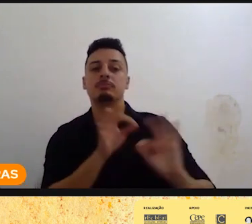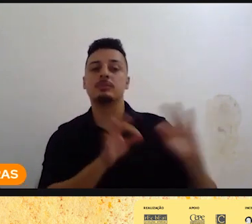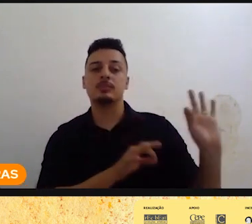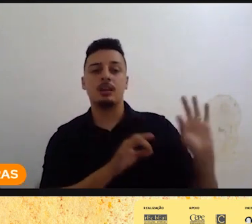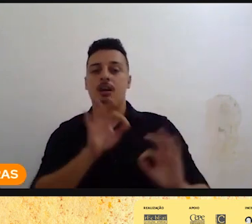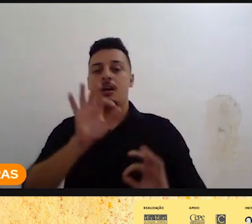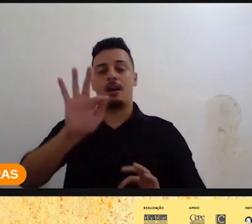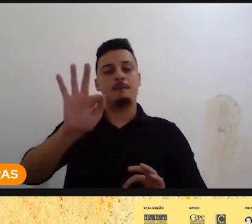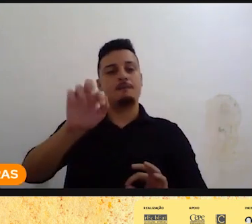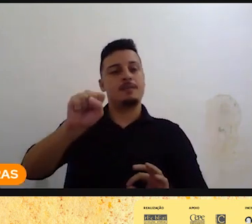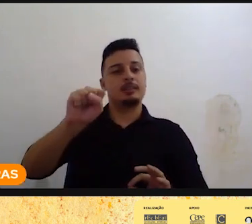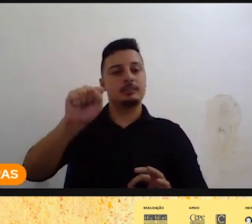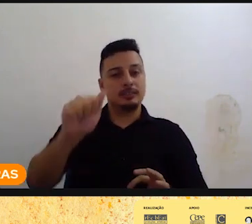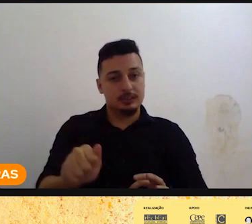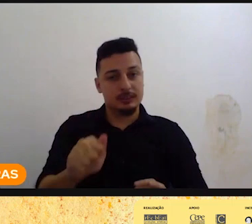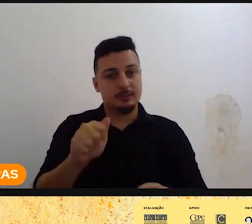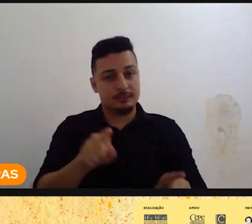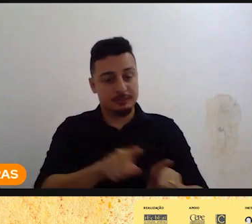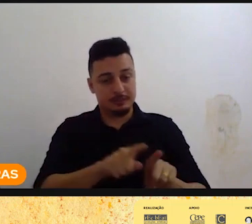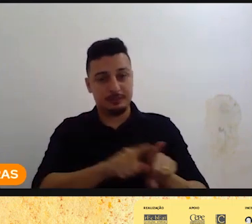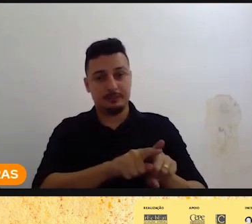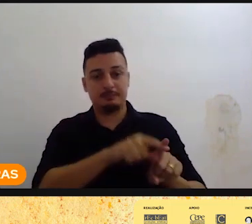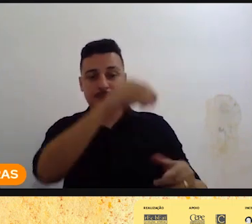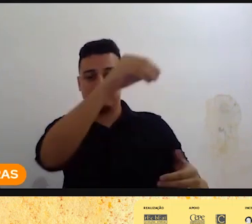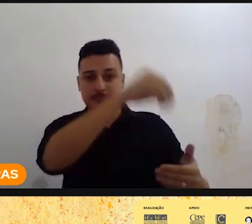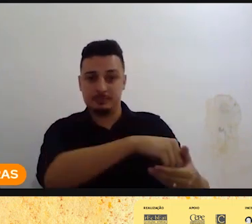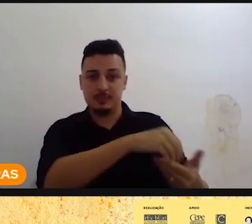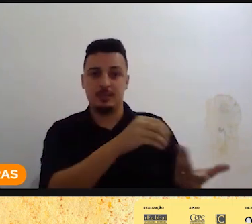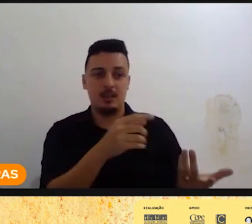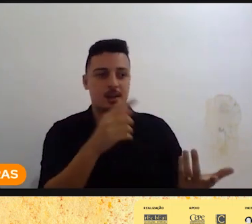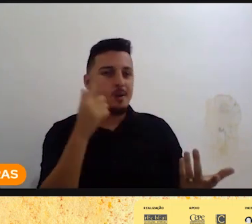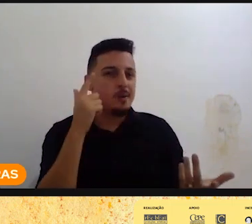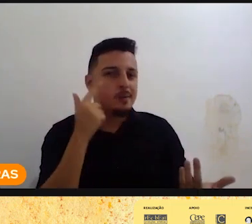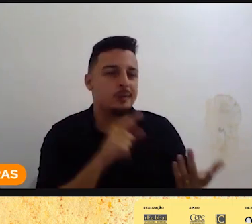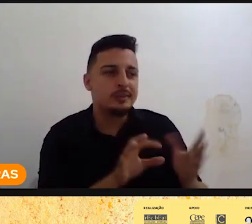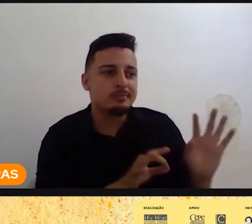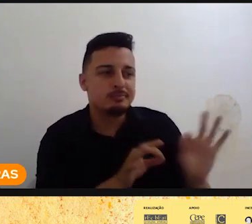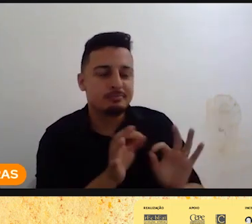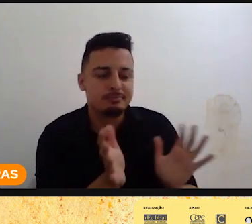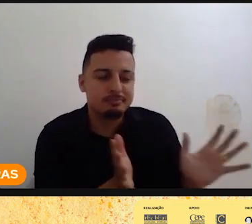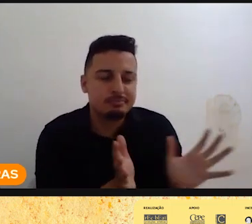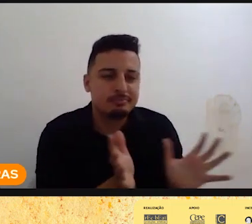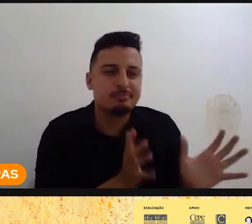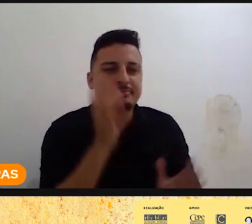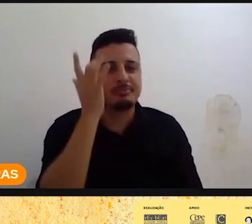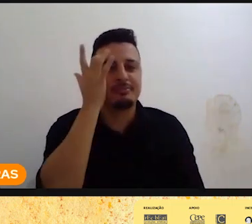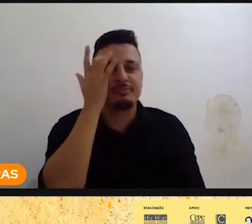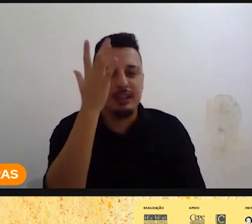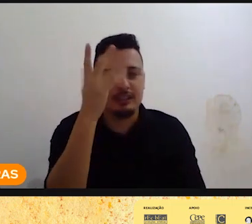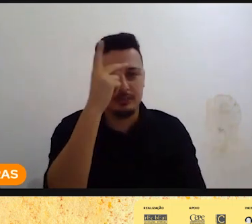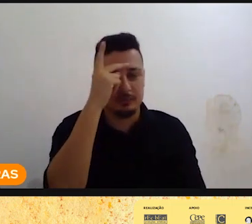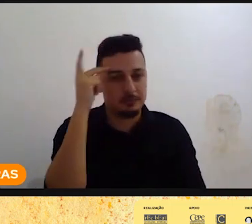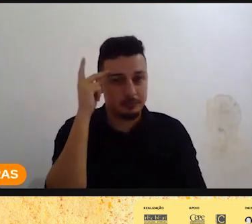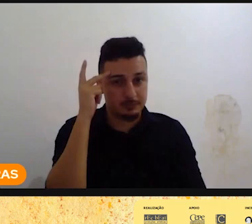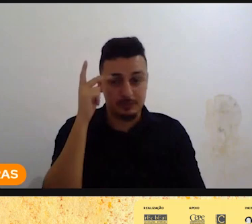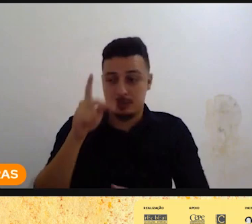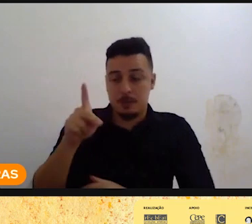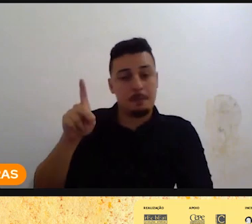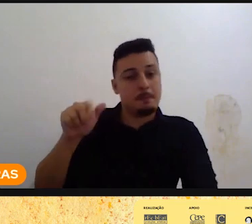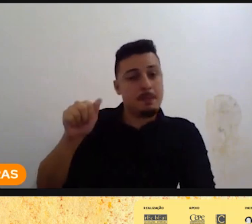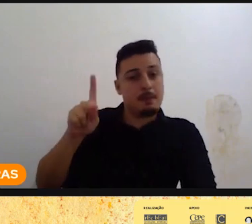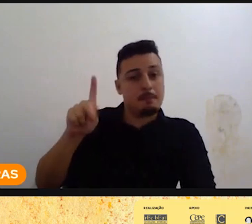de relevância artística, e a gente conseguiu se encaixar ali e viabilizar o restante da produção. O Papaya é um